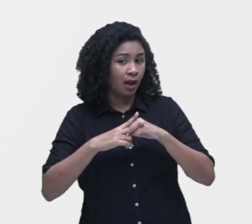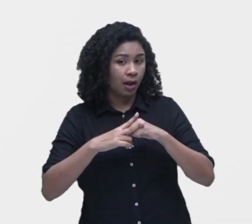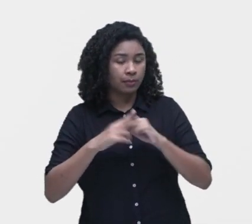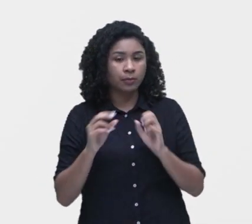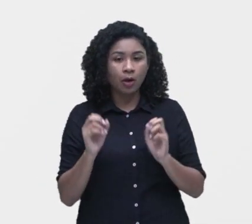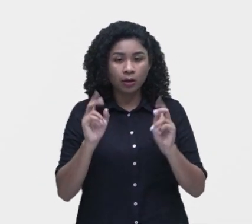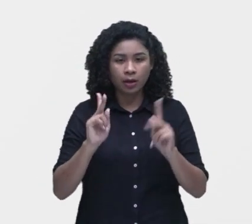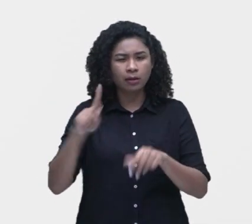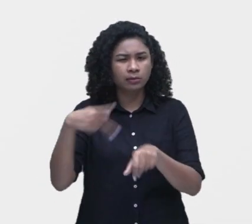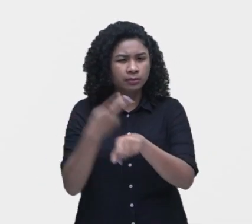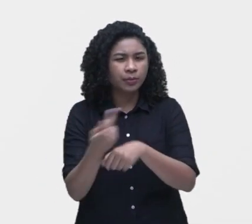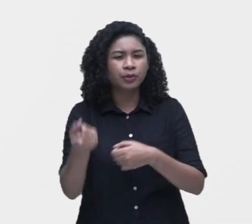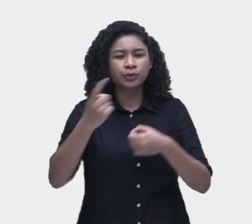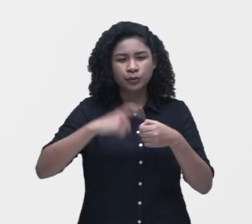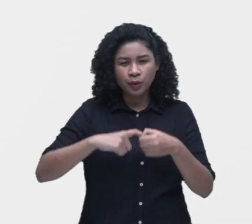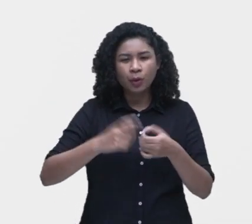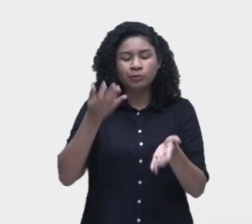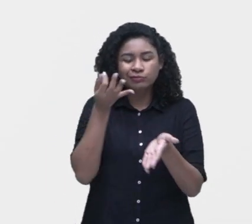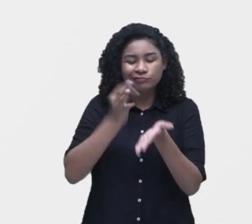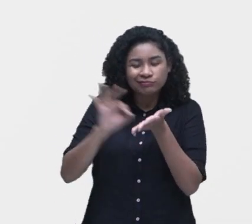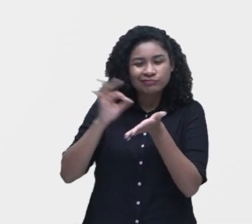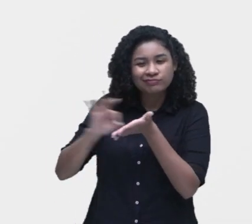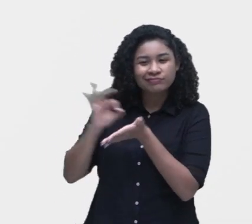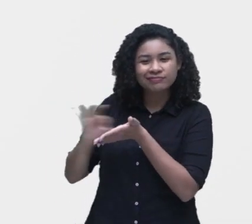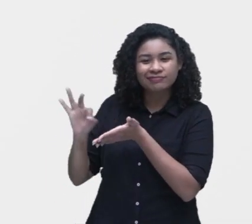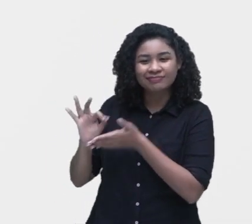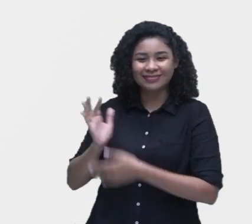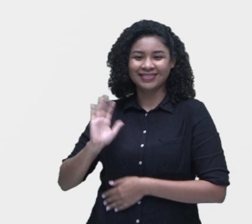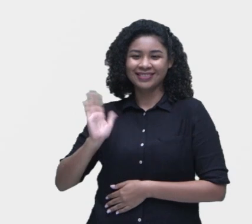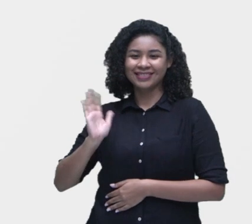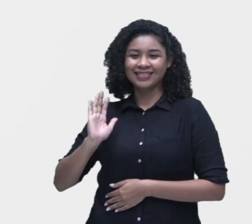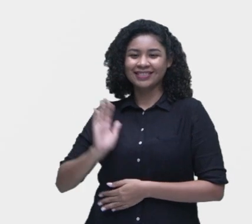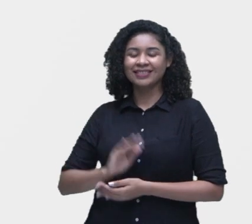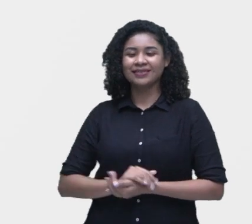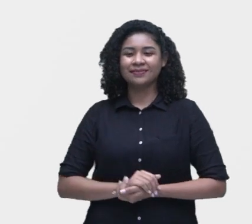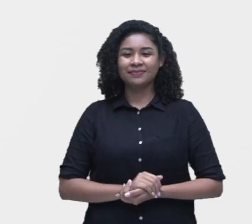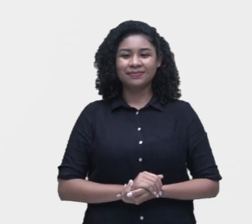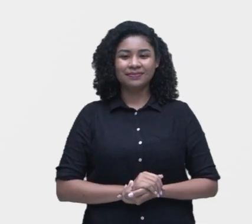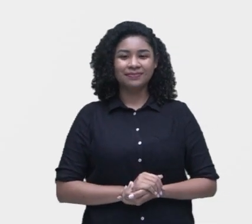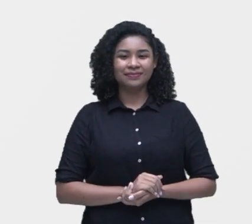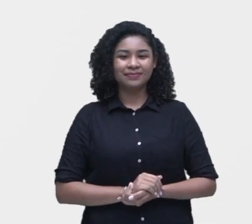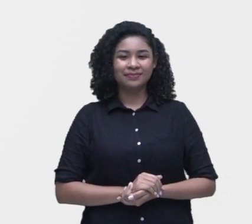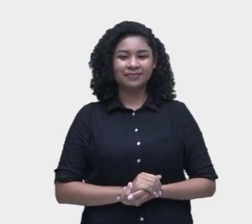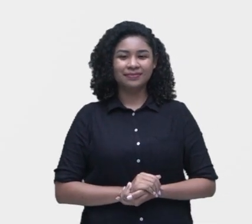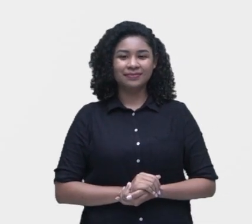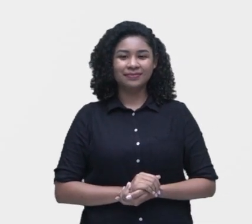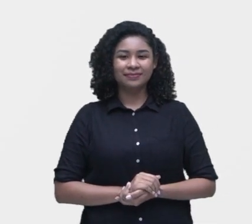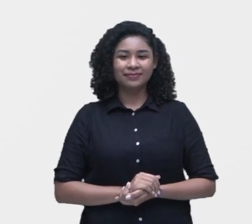gente volta para conferir nossa atividade. Até mais.